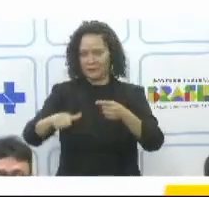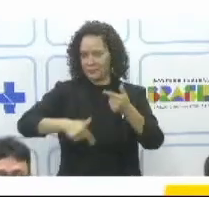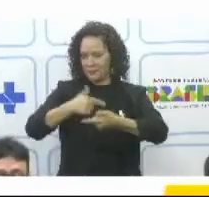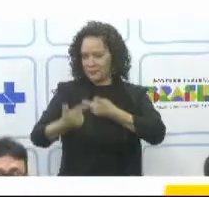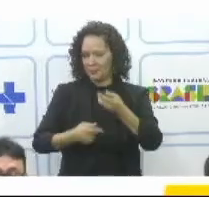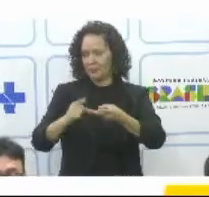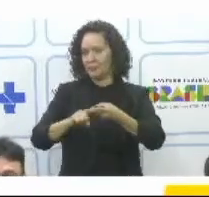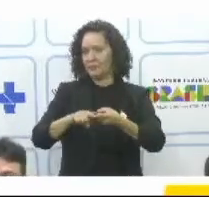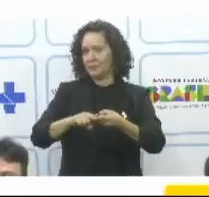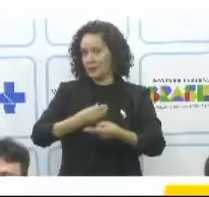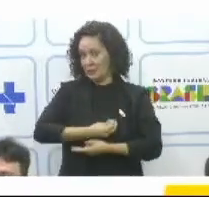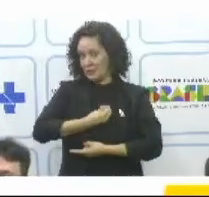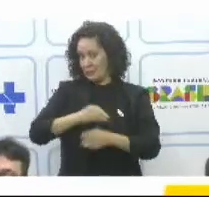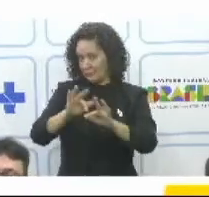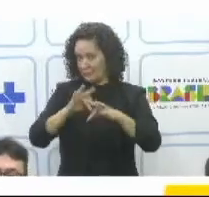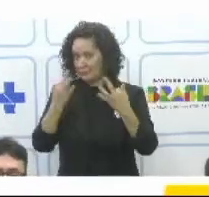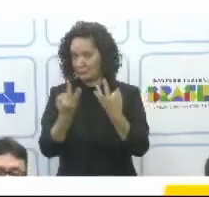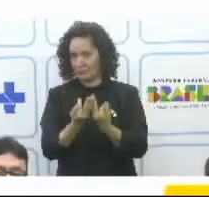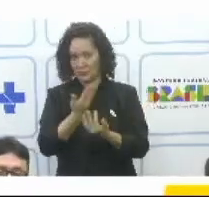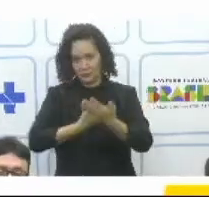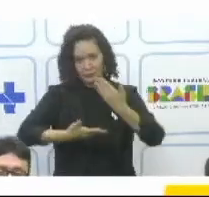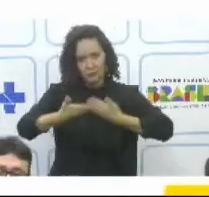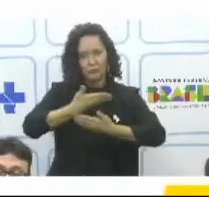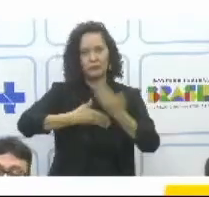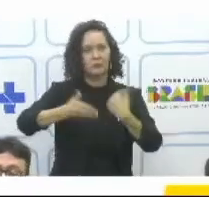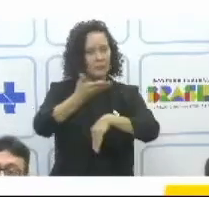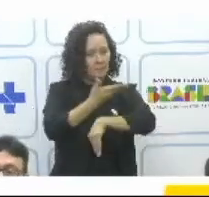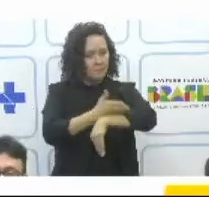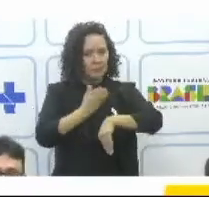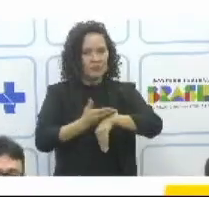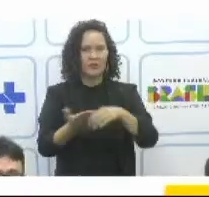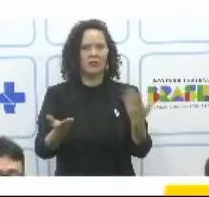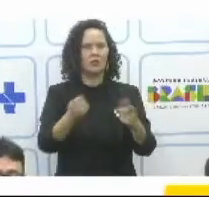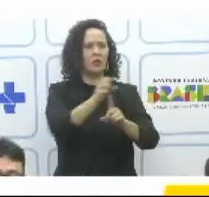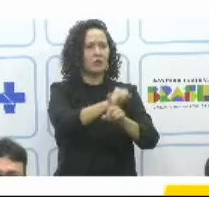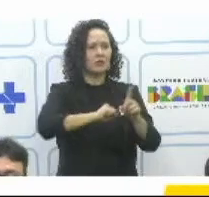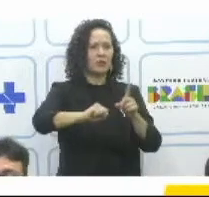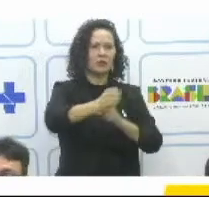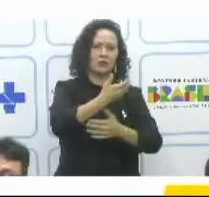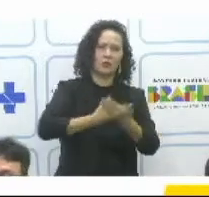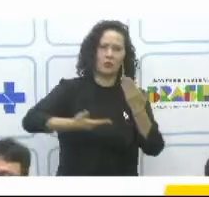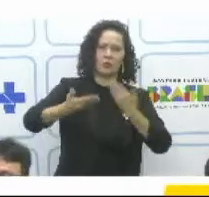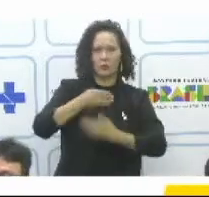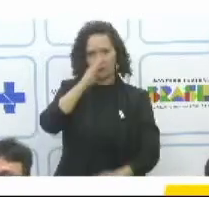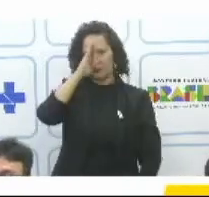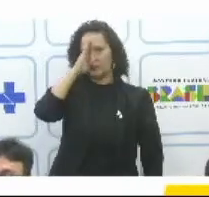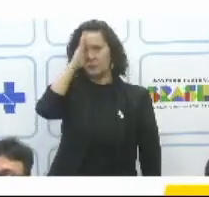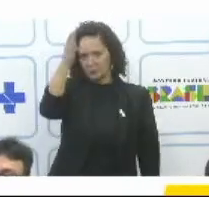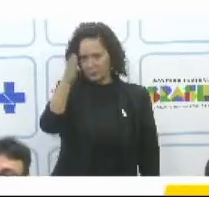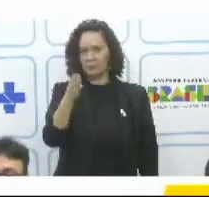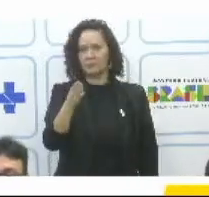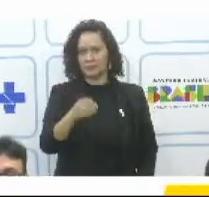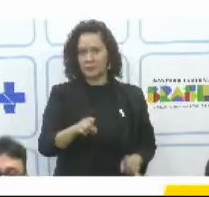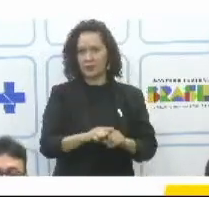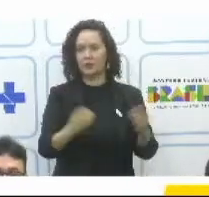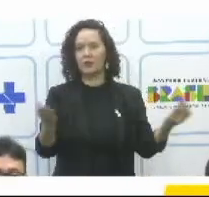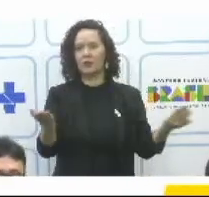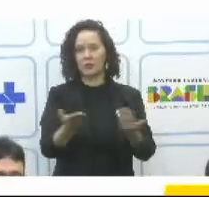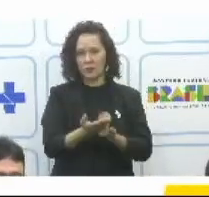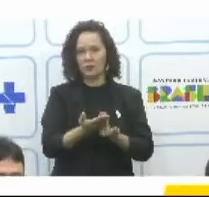no seu espaço de convivência, né? Então, práticas de socialização, né, são fundamentais.